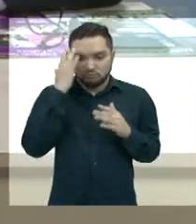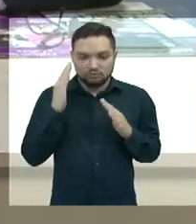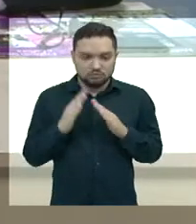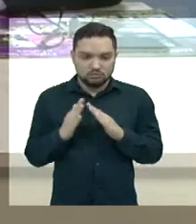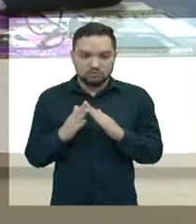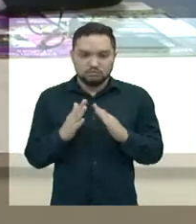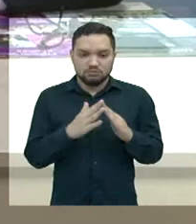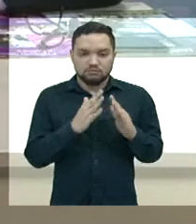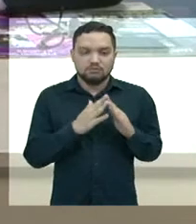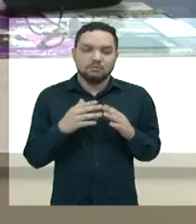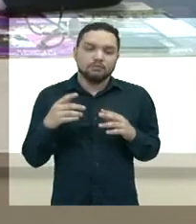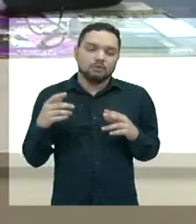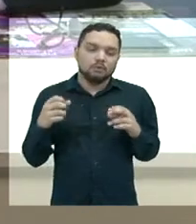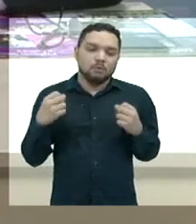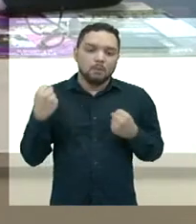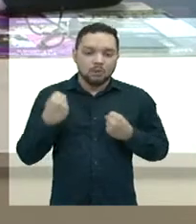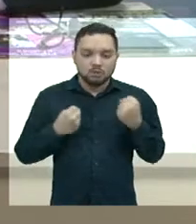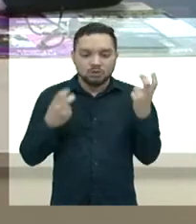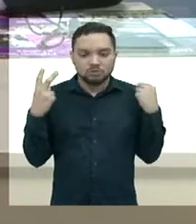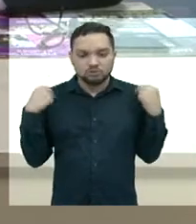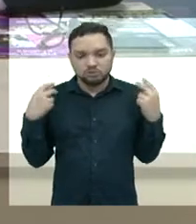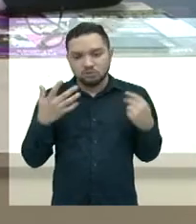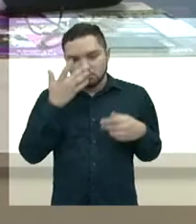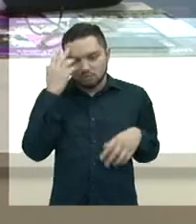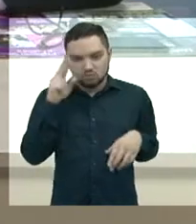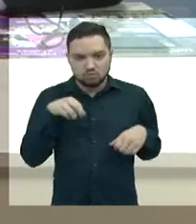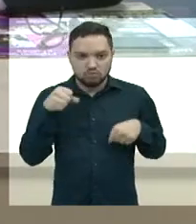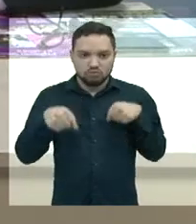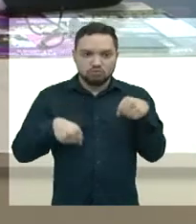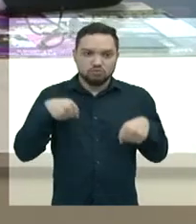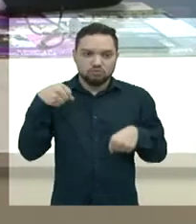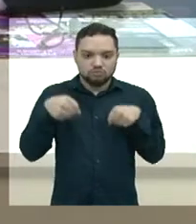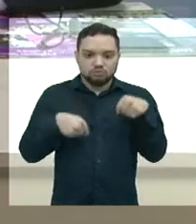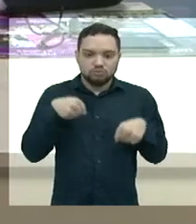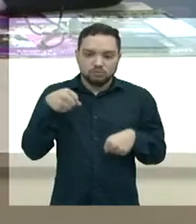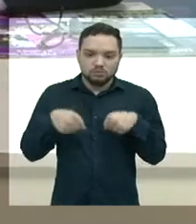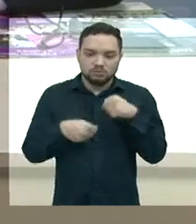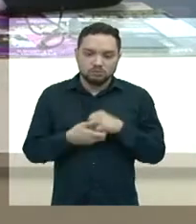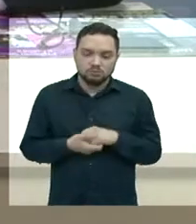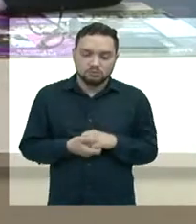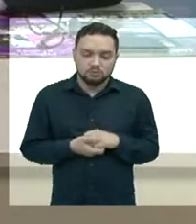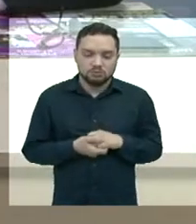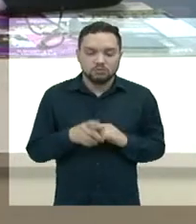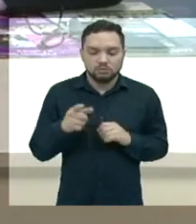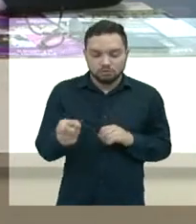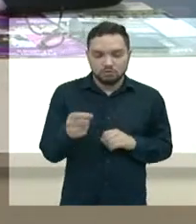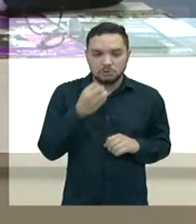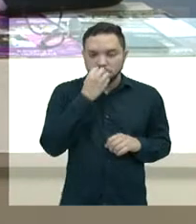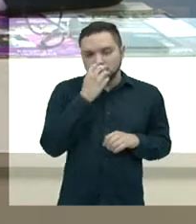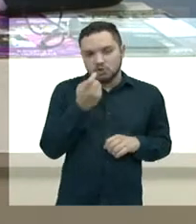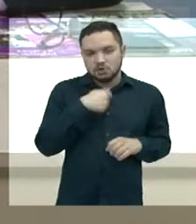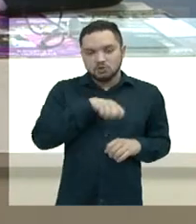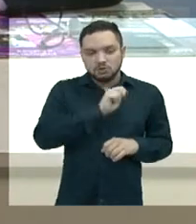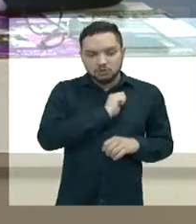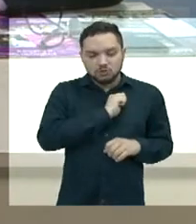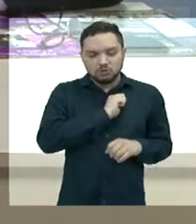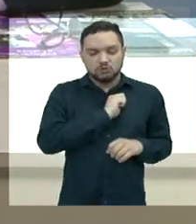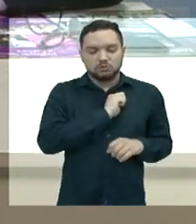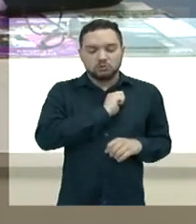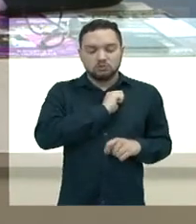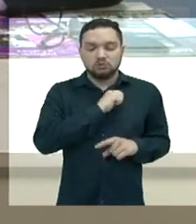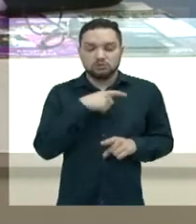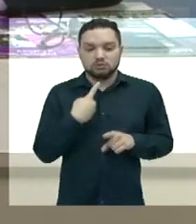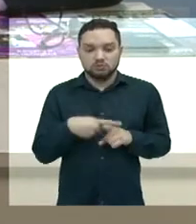moradores, para motoristas, para ciclistas, e foi uma atitude interessante, porque a gente vê